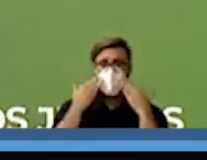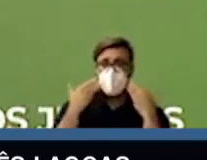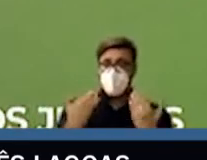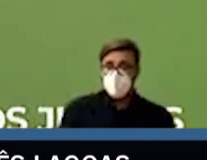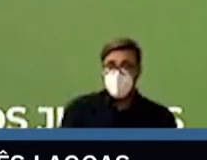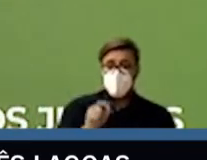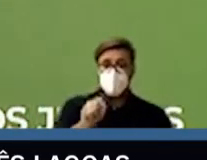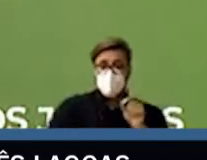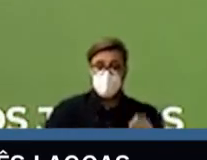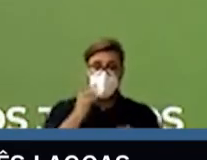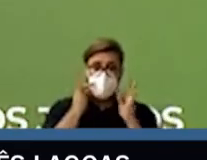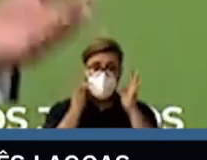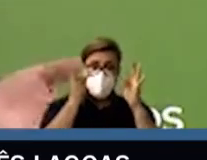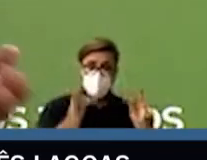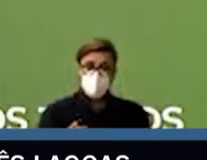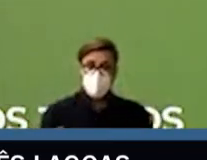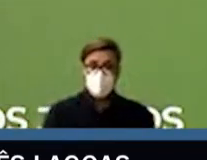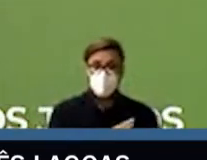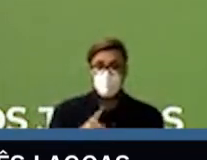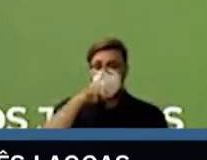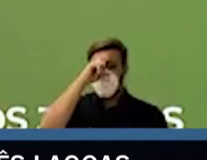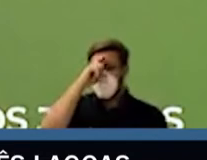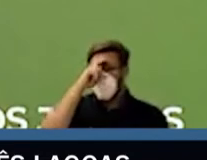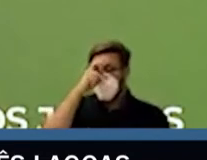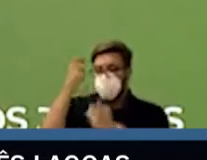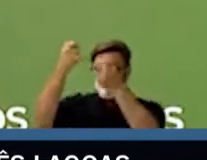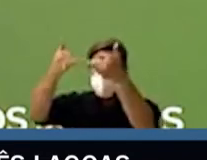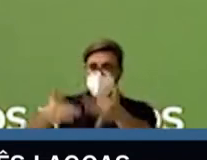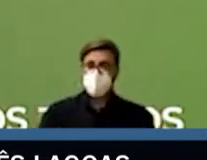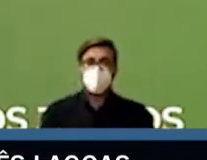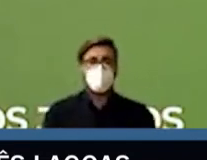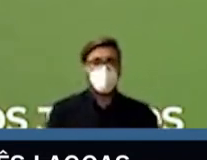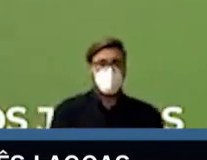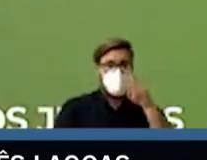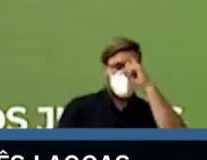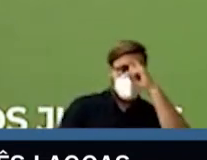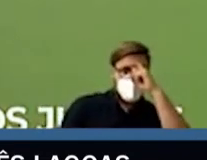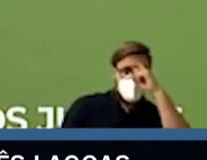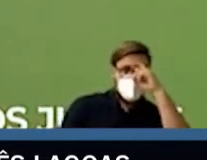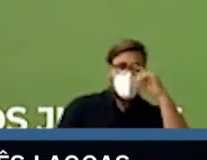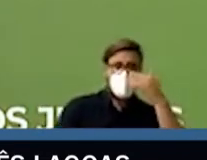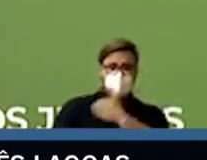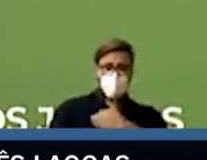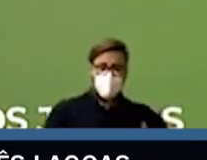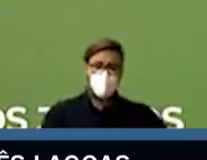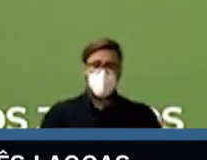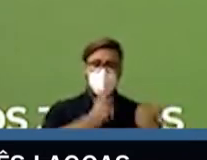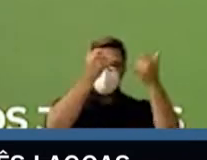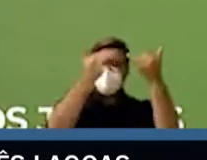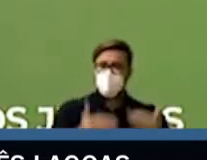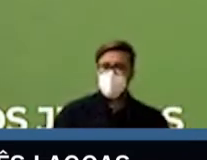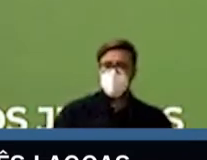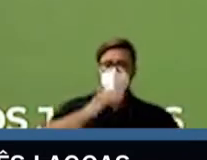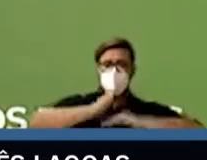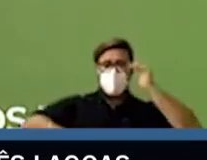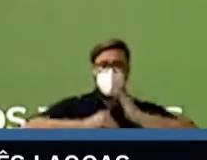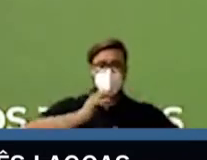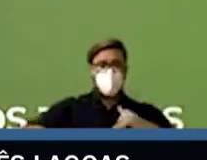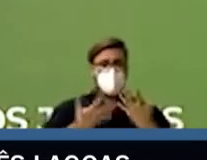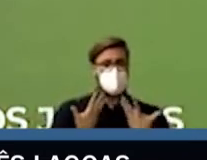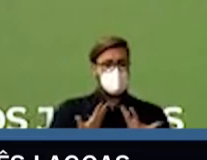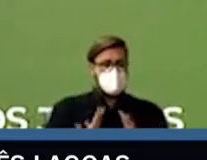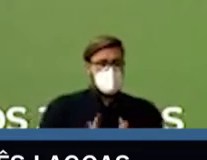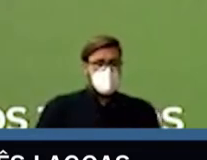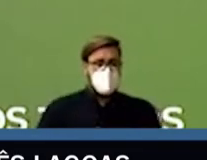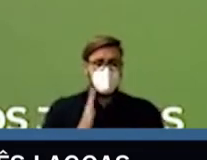acompanhado depoimento de hospitais privados hospitais públicos o cansaço das equipes que estão